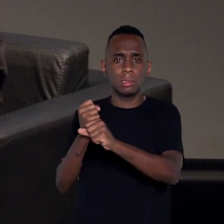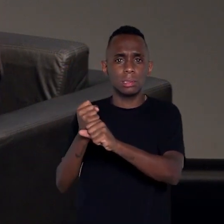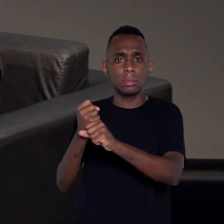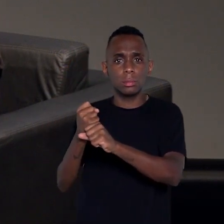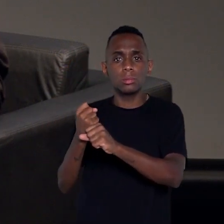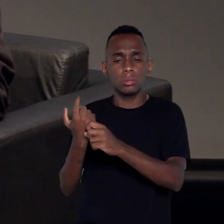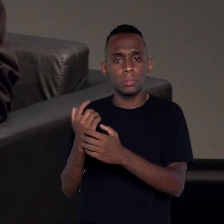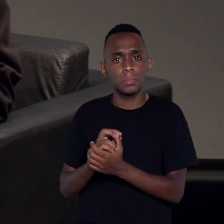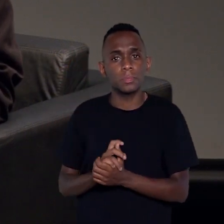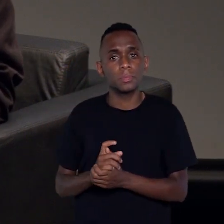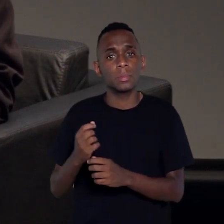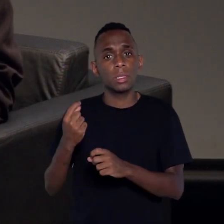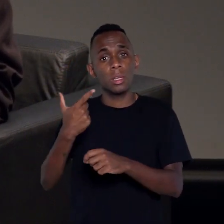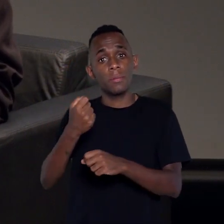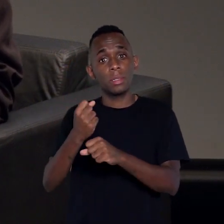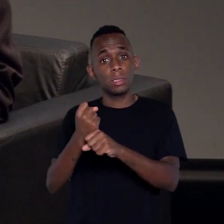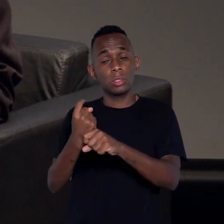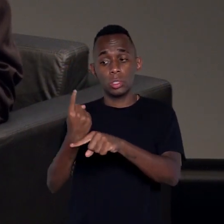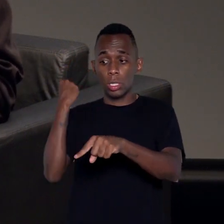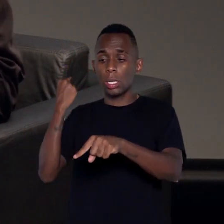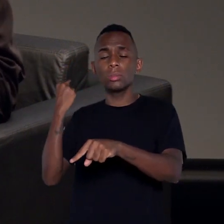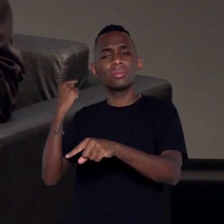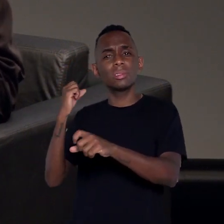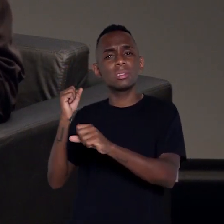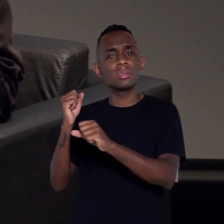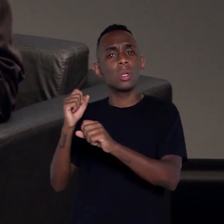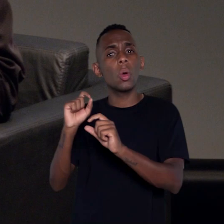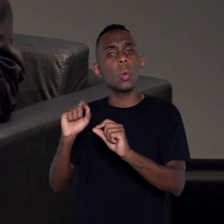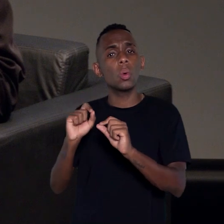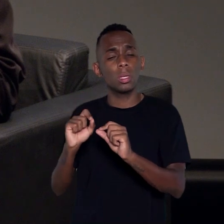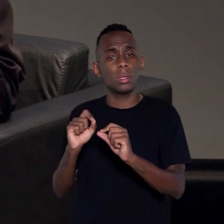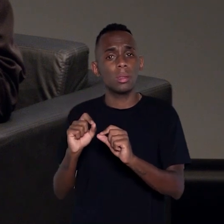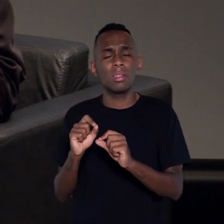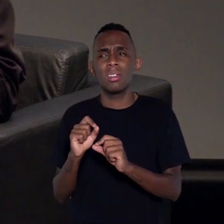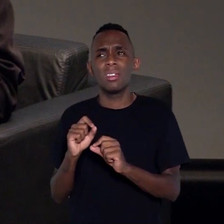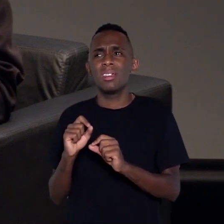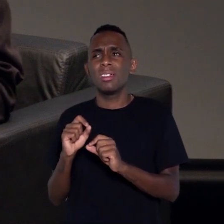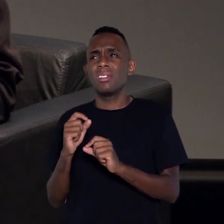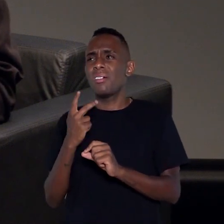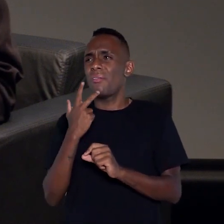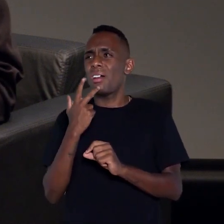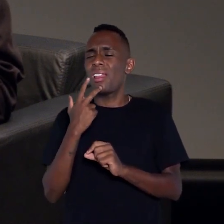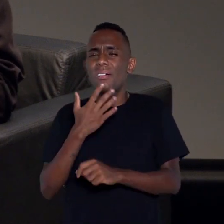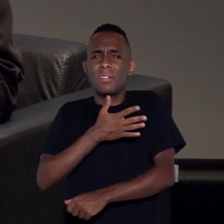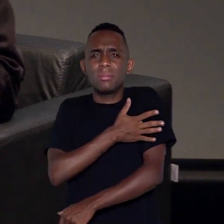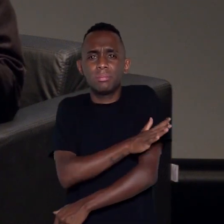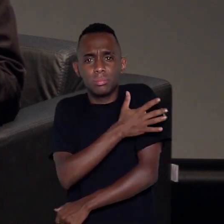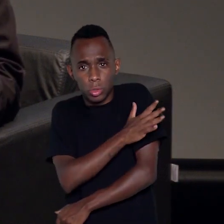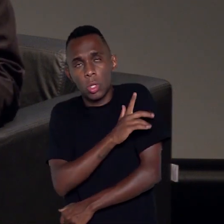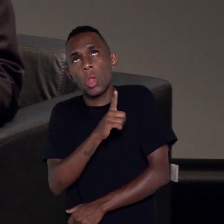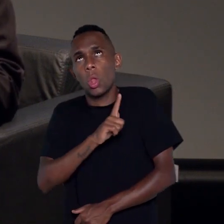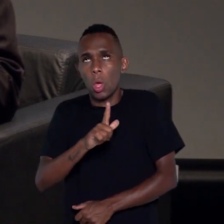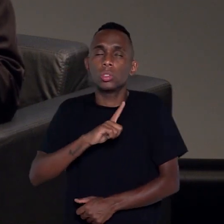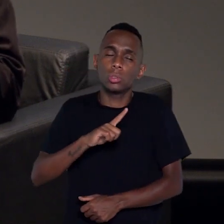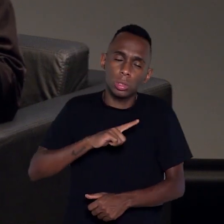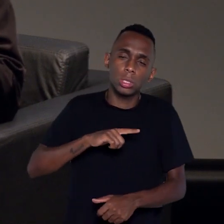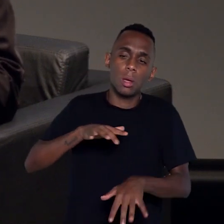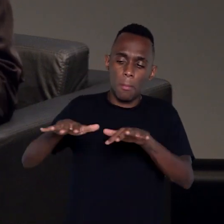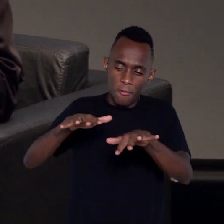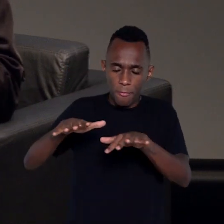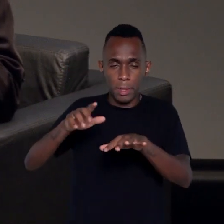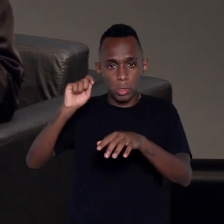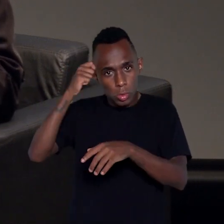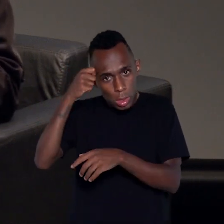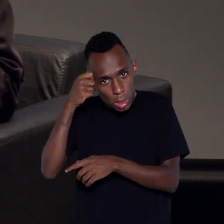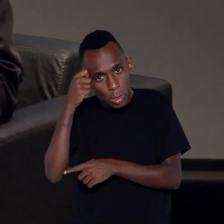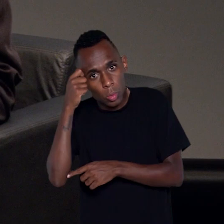sobre isso até na hora do almoço, há 20 anos não falávamos de racismo, claro, e já existia um movimento